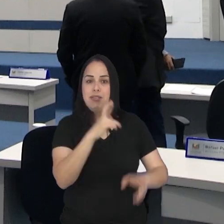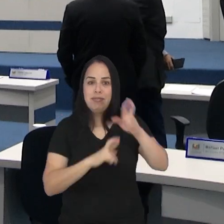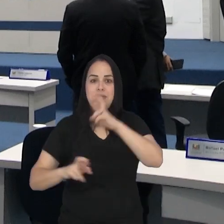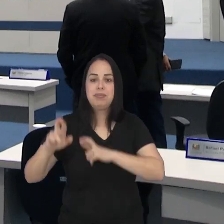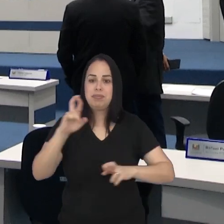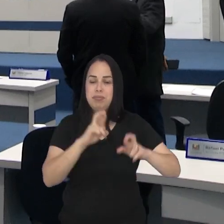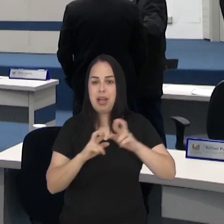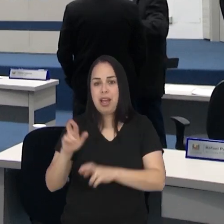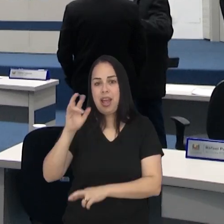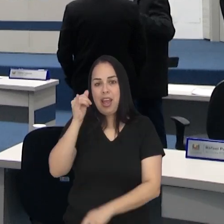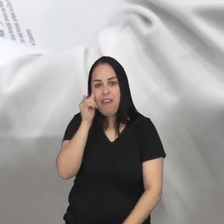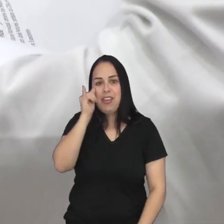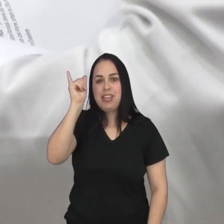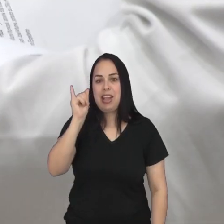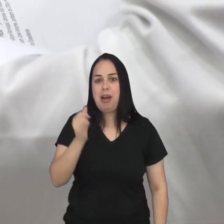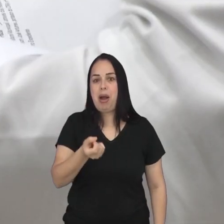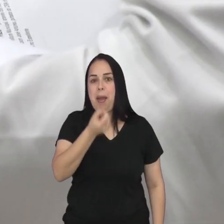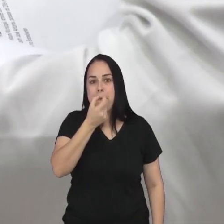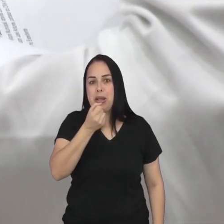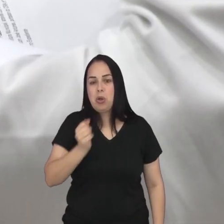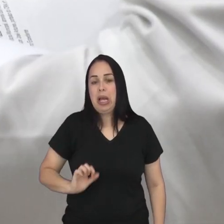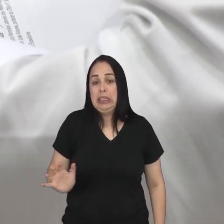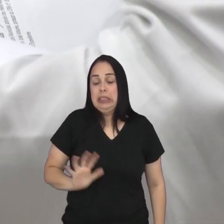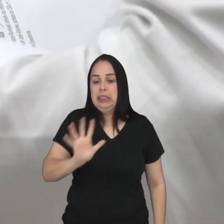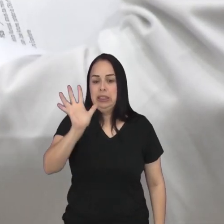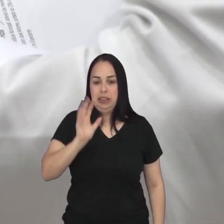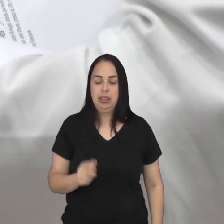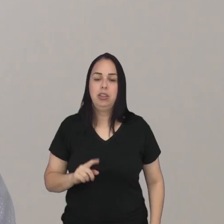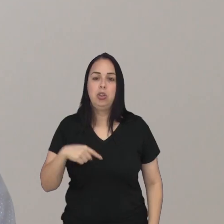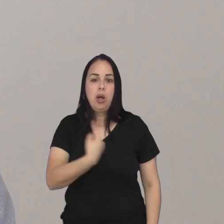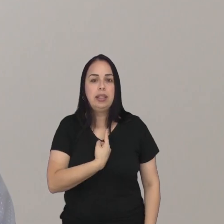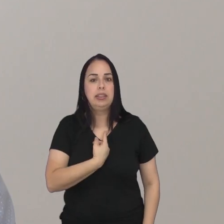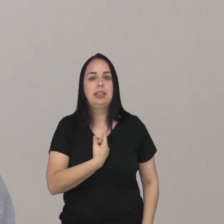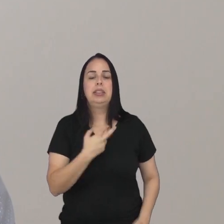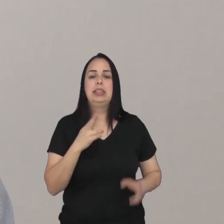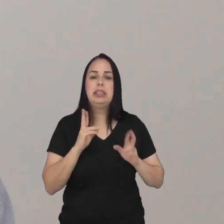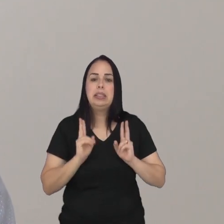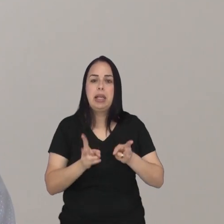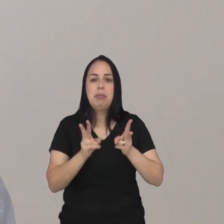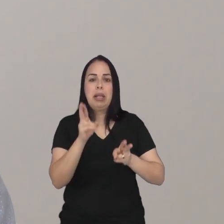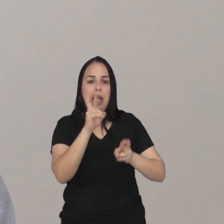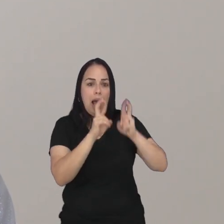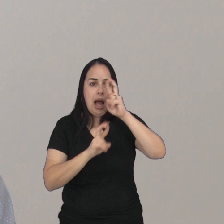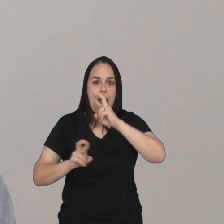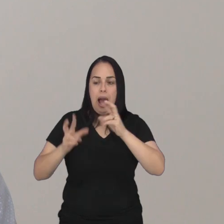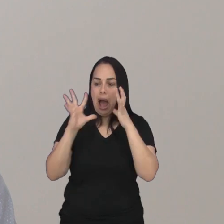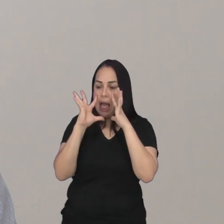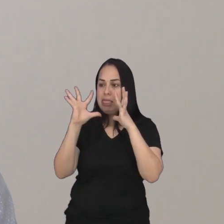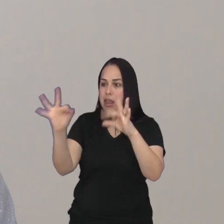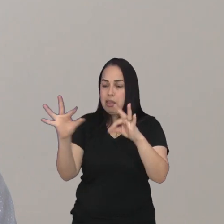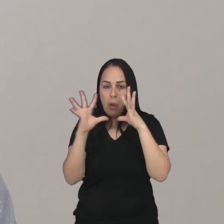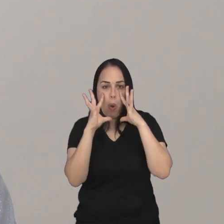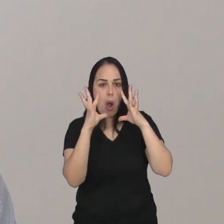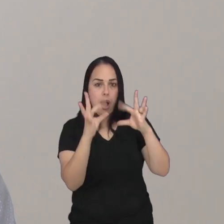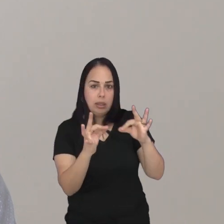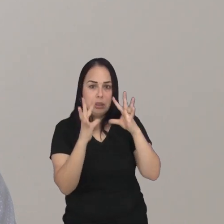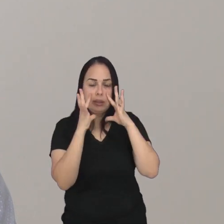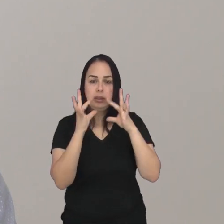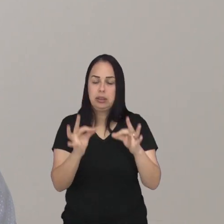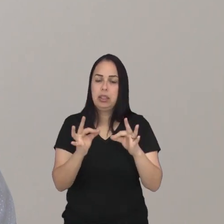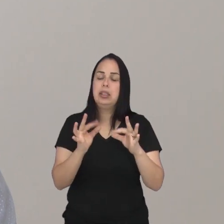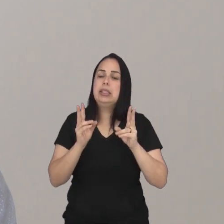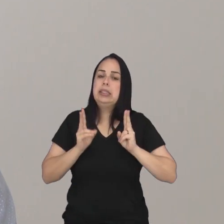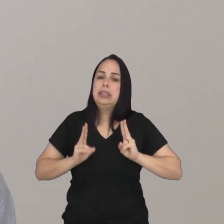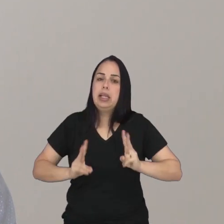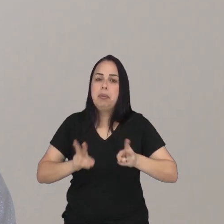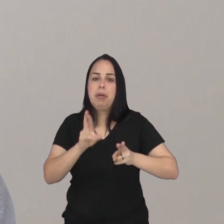que haja fiscalização para evitar preços elevados. Sempre ficar de olho, né? A gente tem outros órgãos, né, que sempre tá